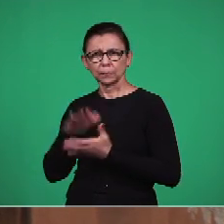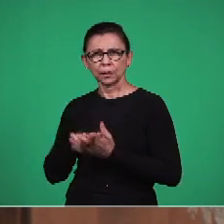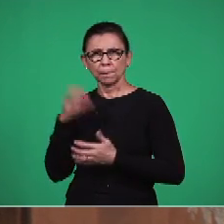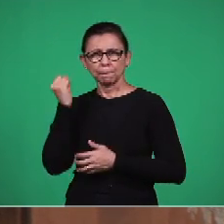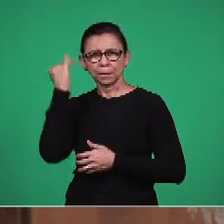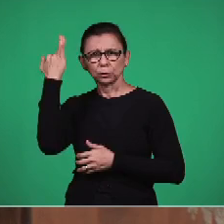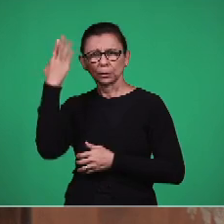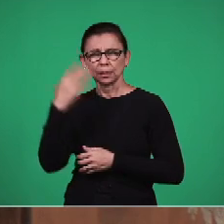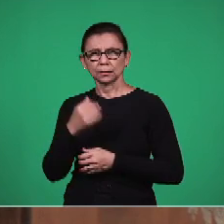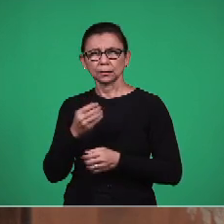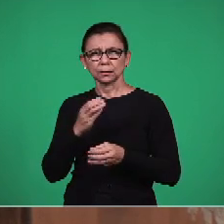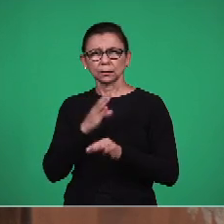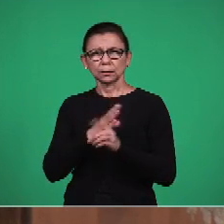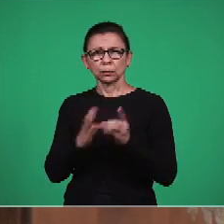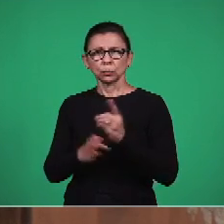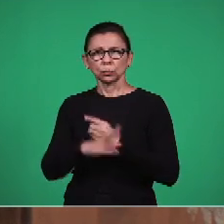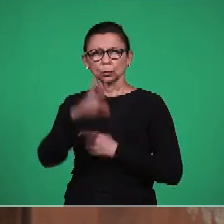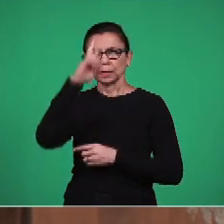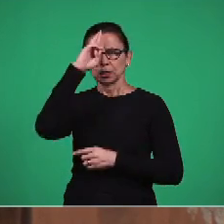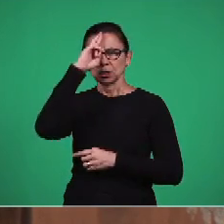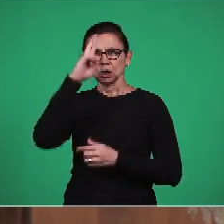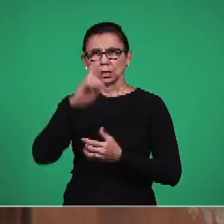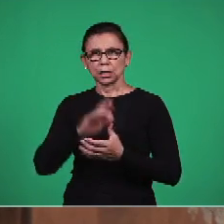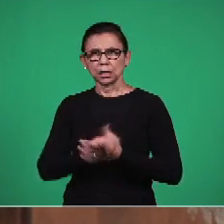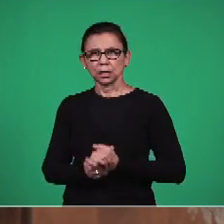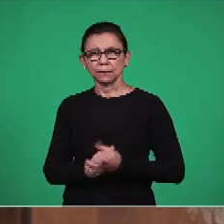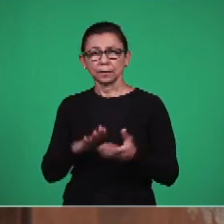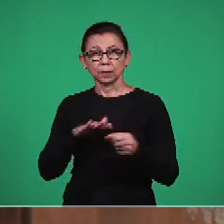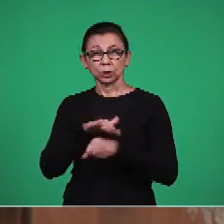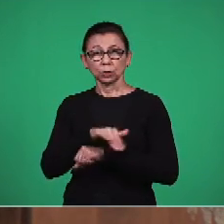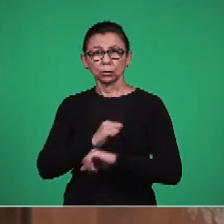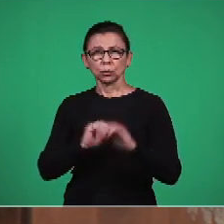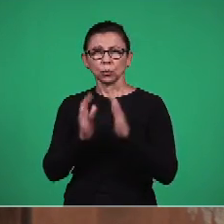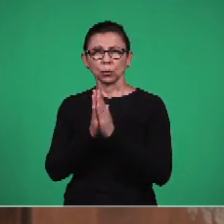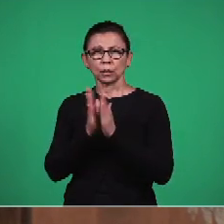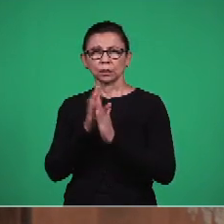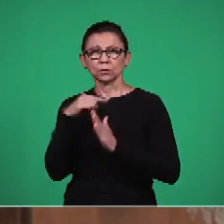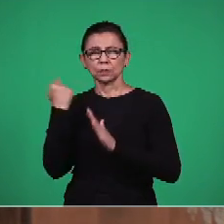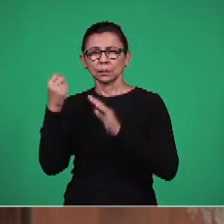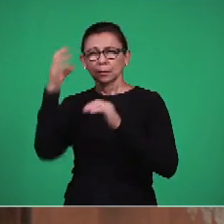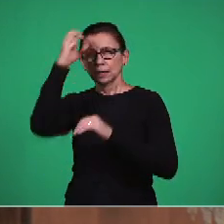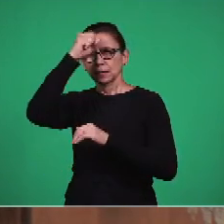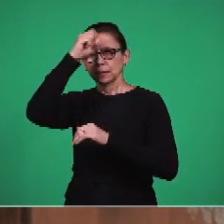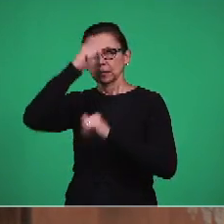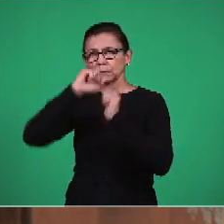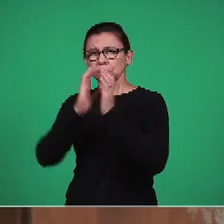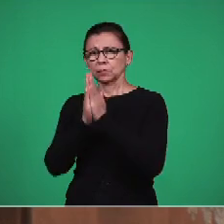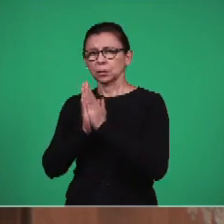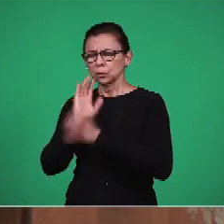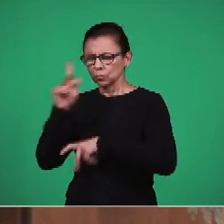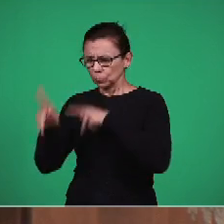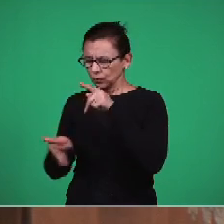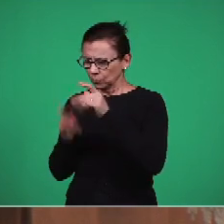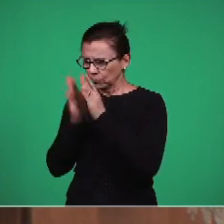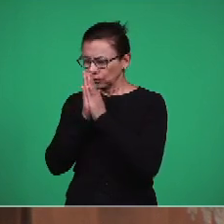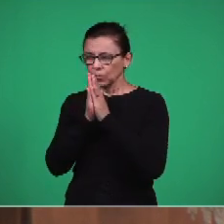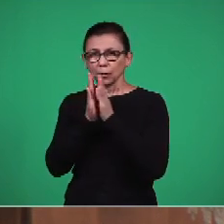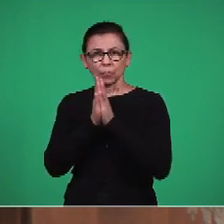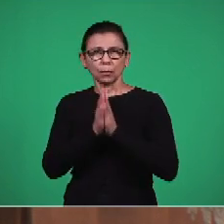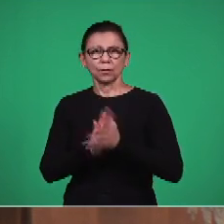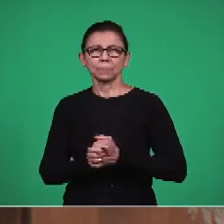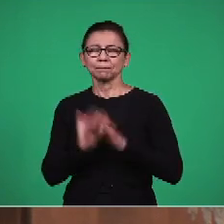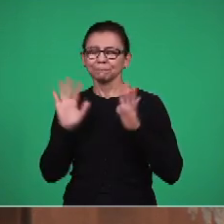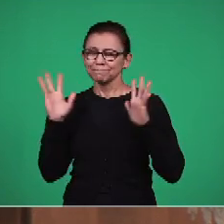à noite, não folga. Então, aprendemos a orar. Um povo que ora. E isto é